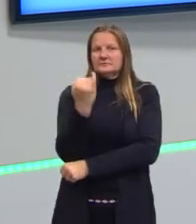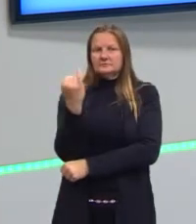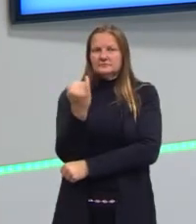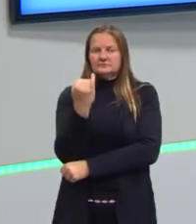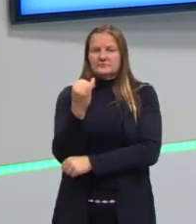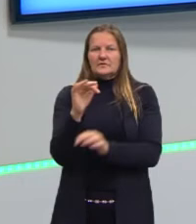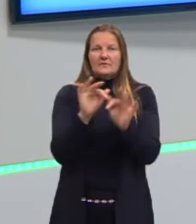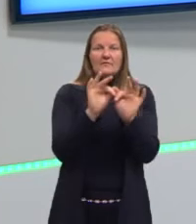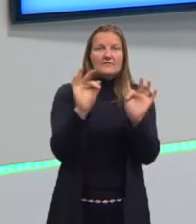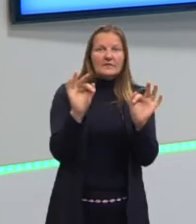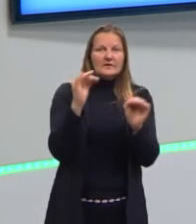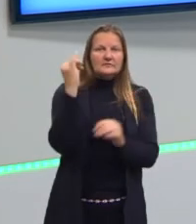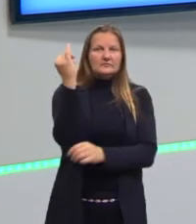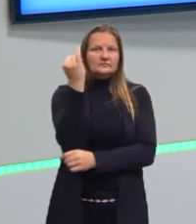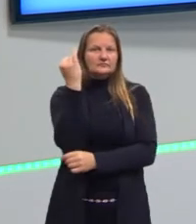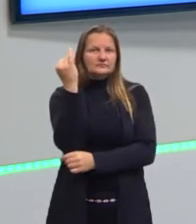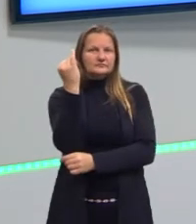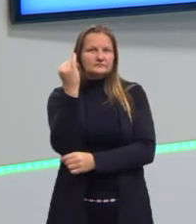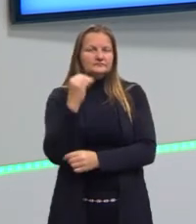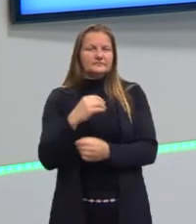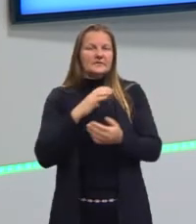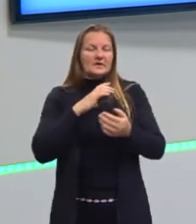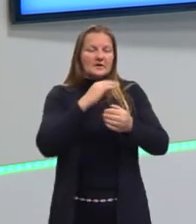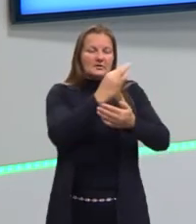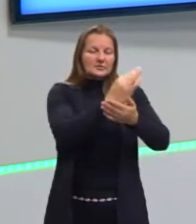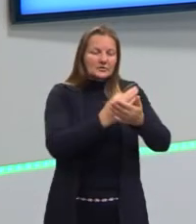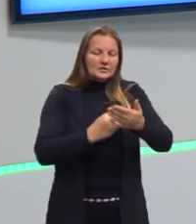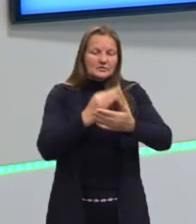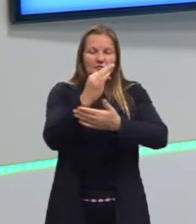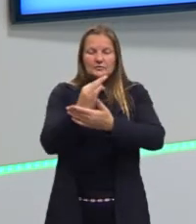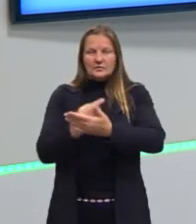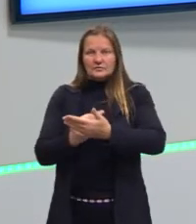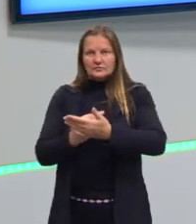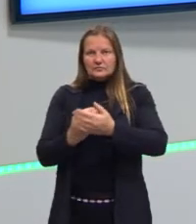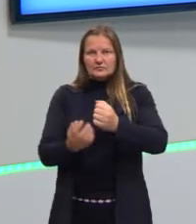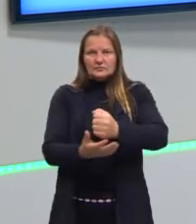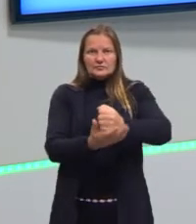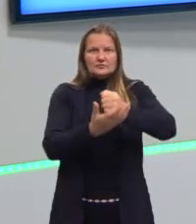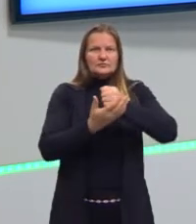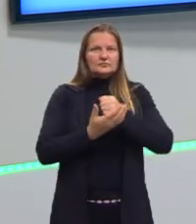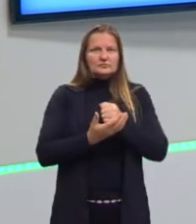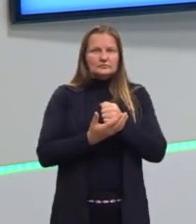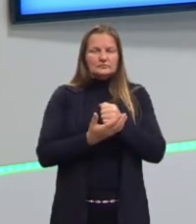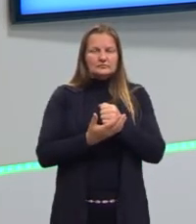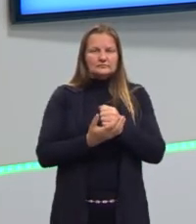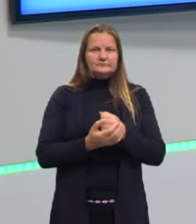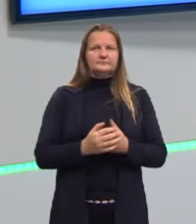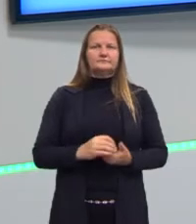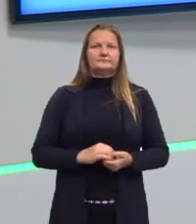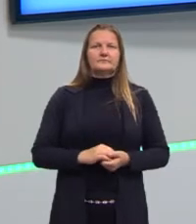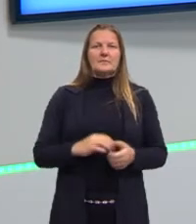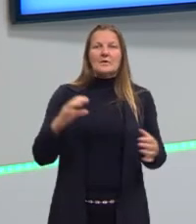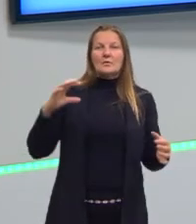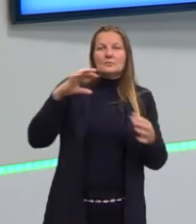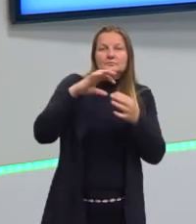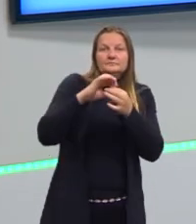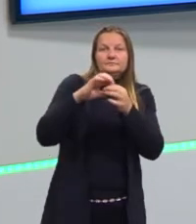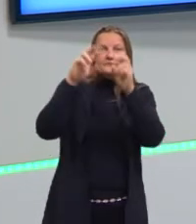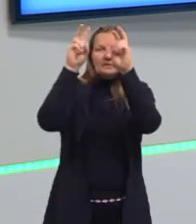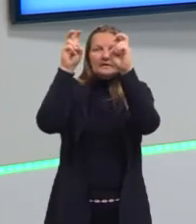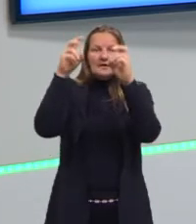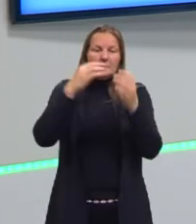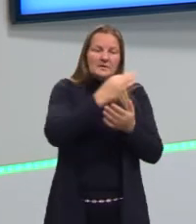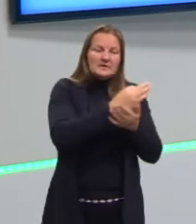tema E tá lá os textos de apoio em relação a essa temática Então são direcionamentos são